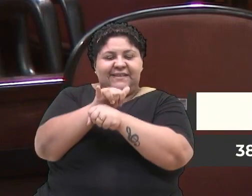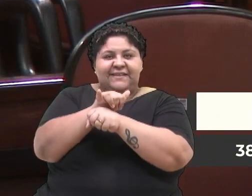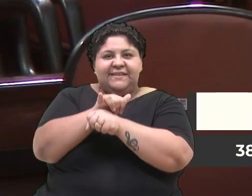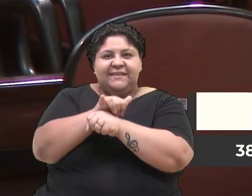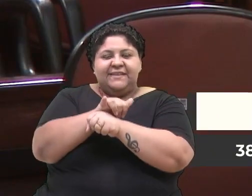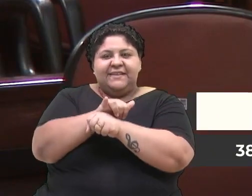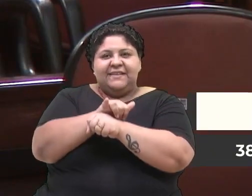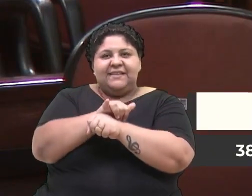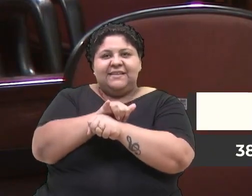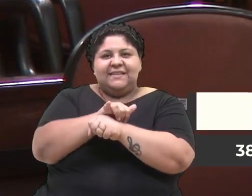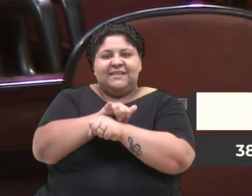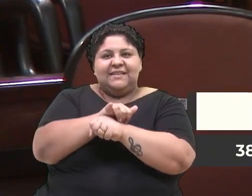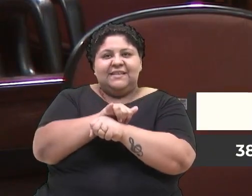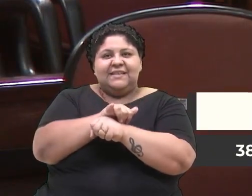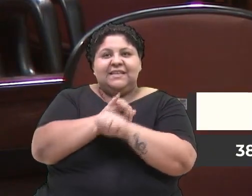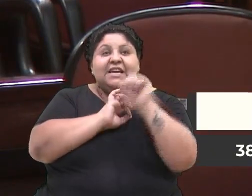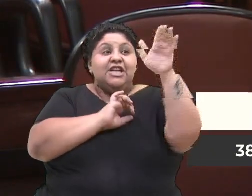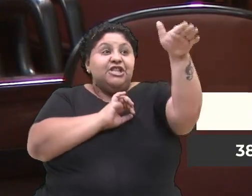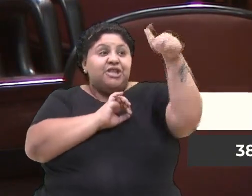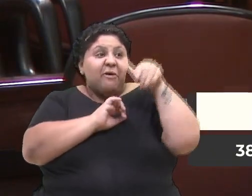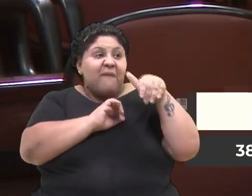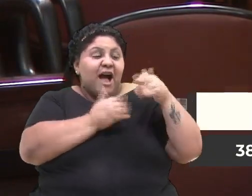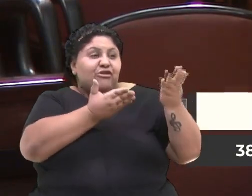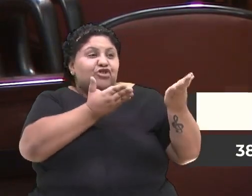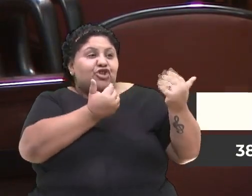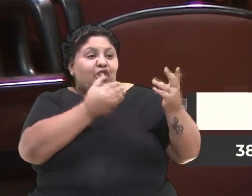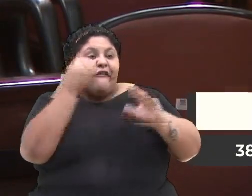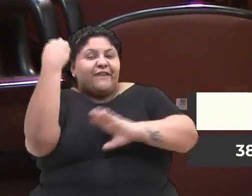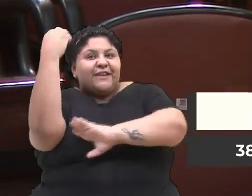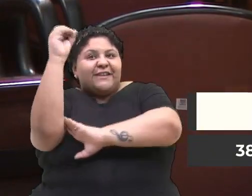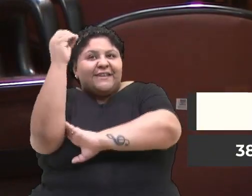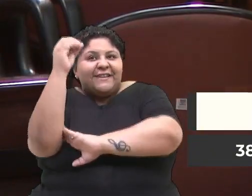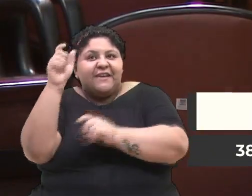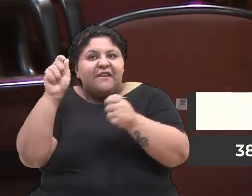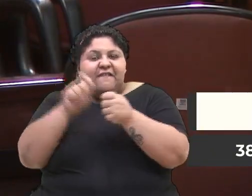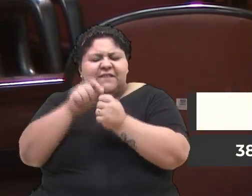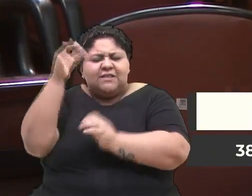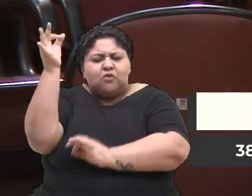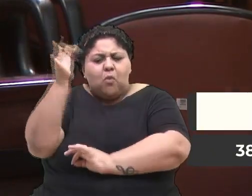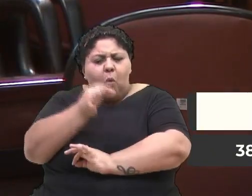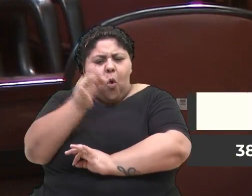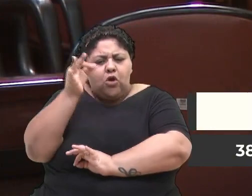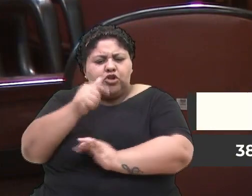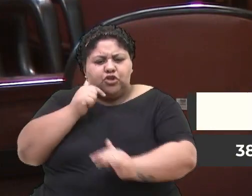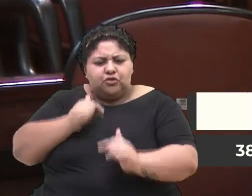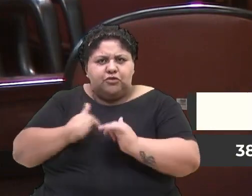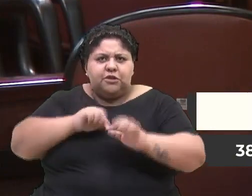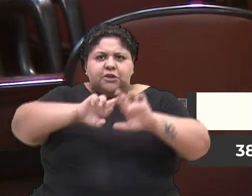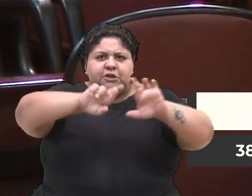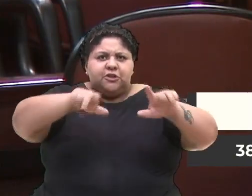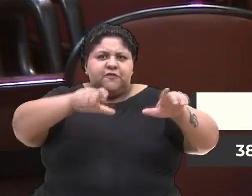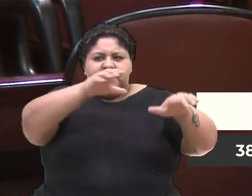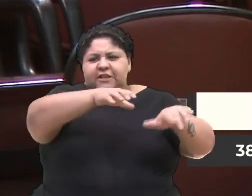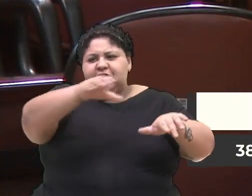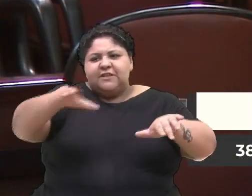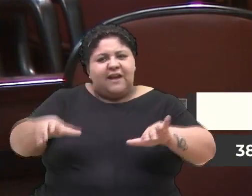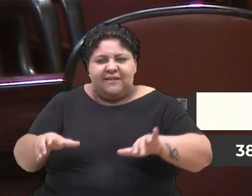importado, um jovem lá de Porto Alegre, mas que está fazendo um ótimo trabalho em diferentes áreas, não somente na